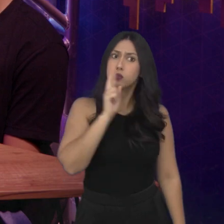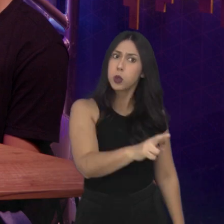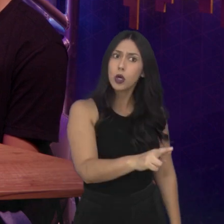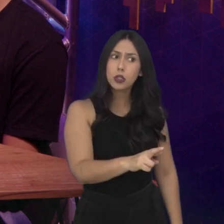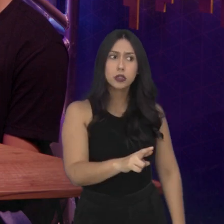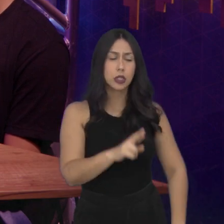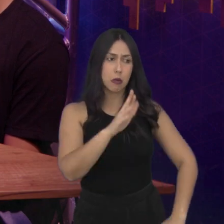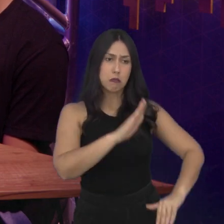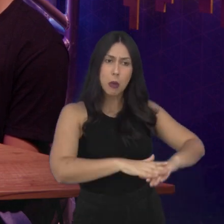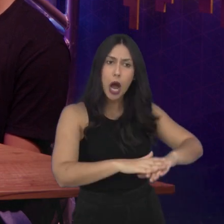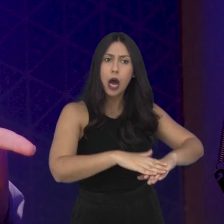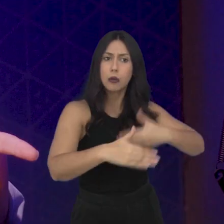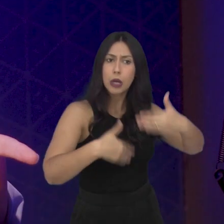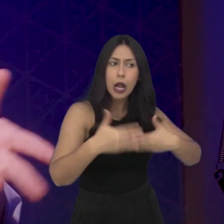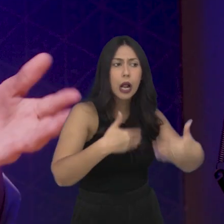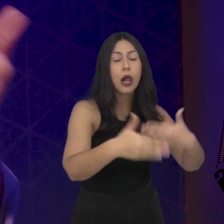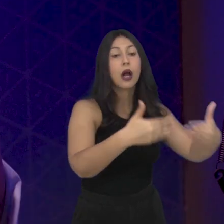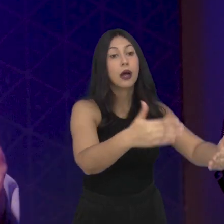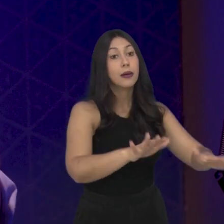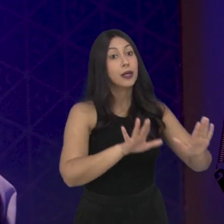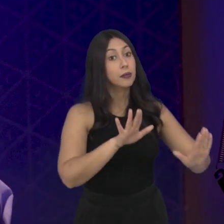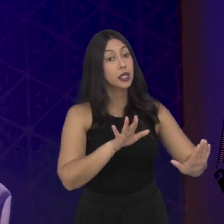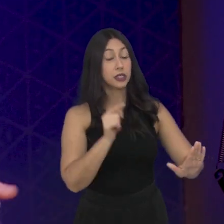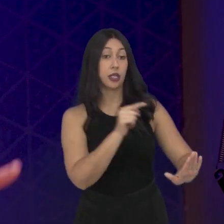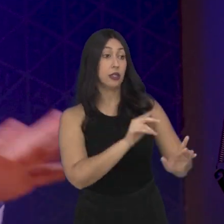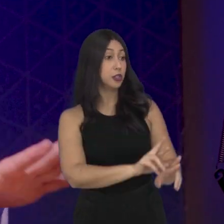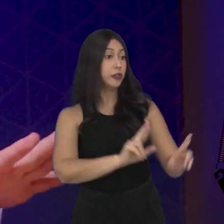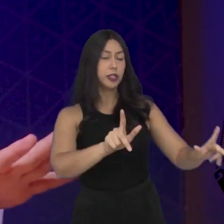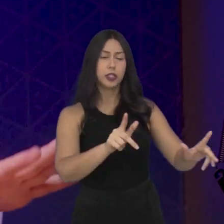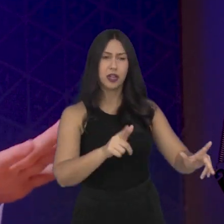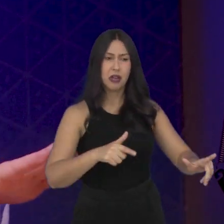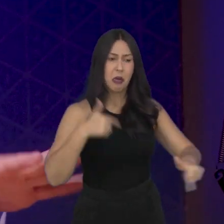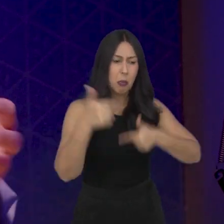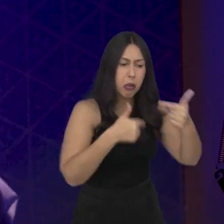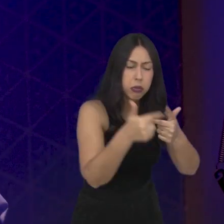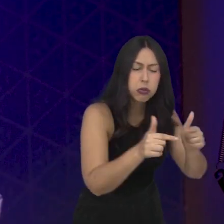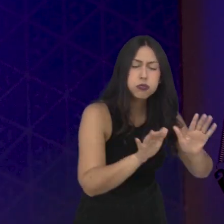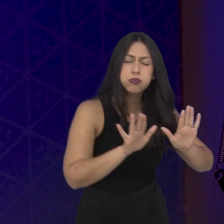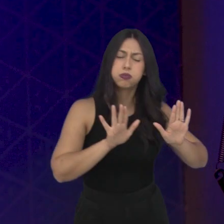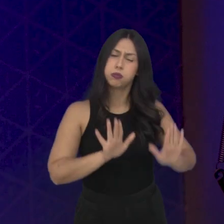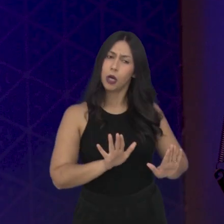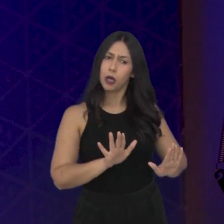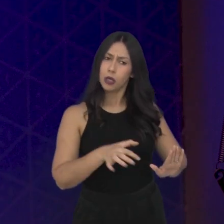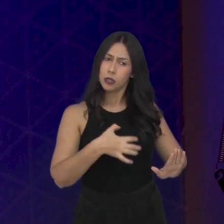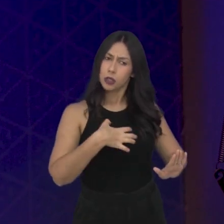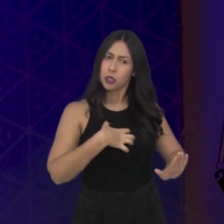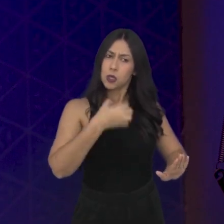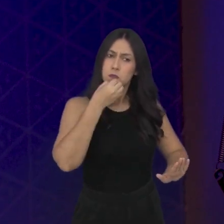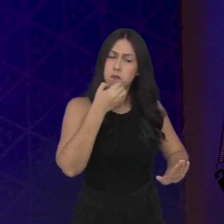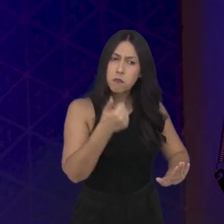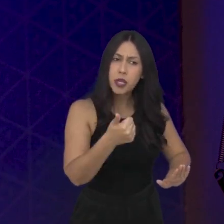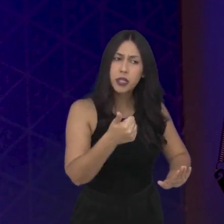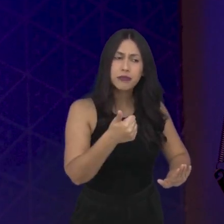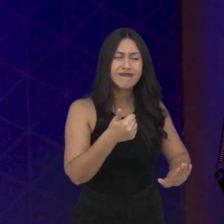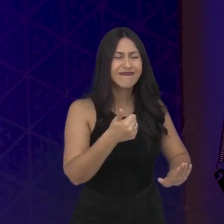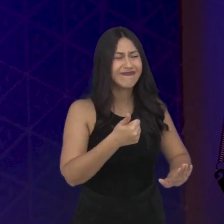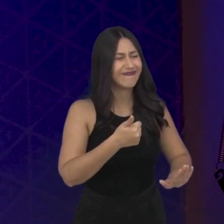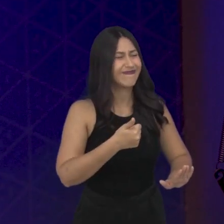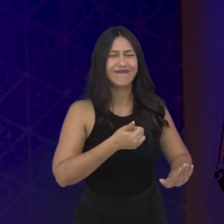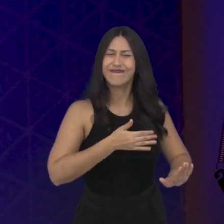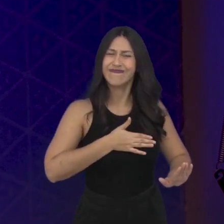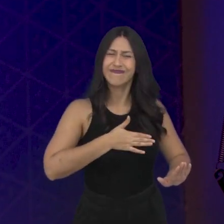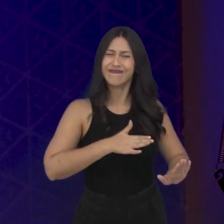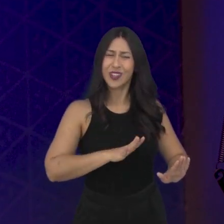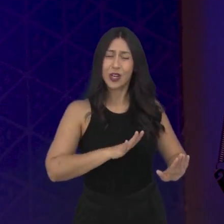mostrar que você está obtendo sucessos. E daí ela vai na contramão, ela fala, não, eu tô bem comigo mesma nesse tema? Não, então eu vou me retirar